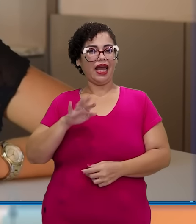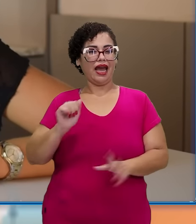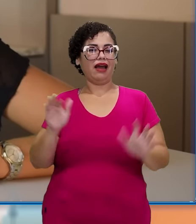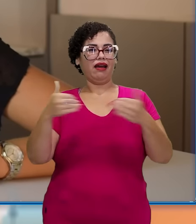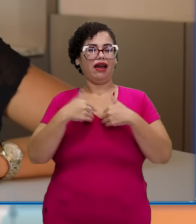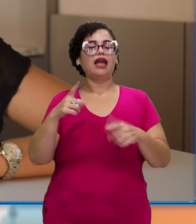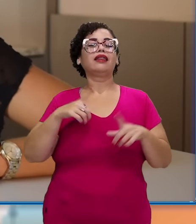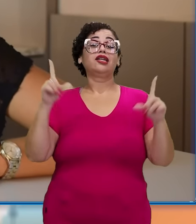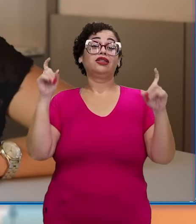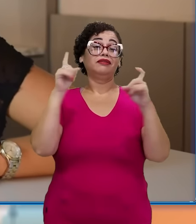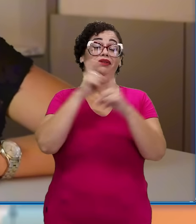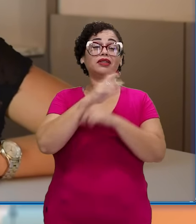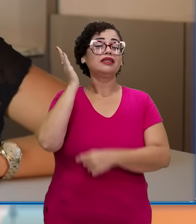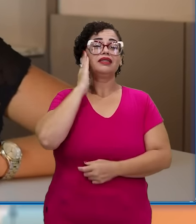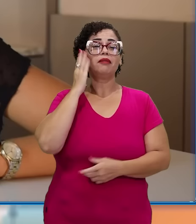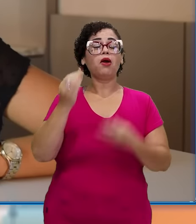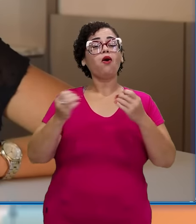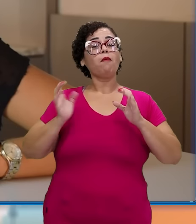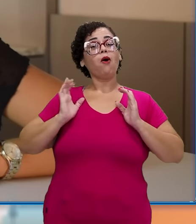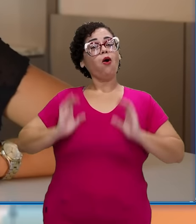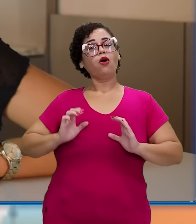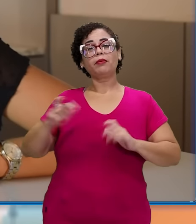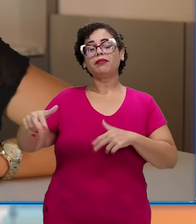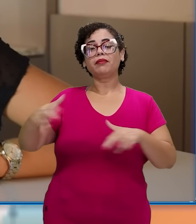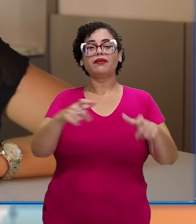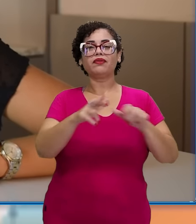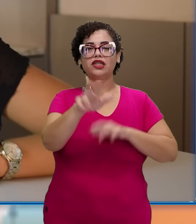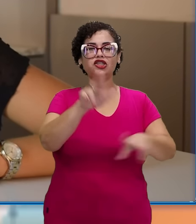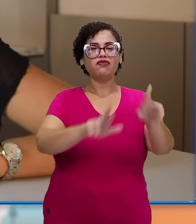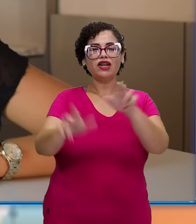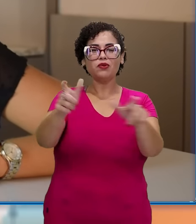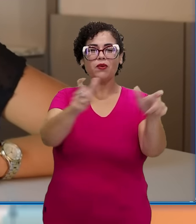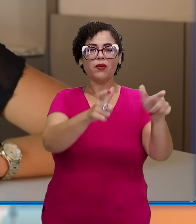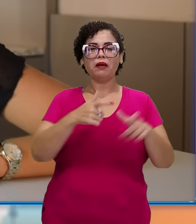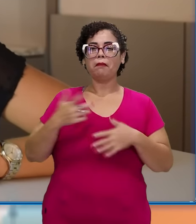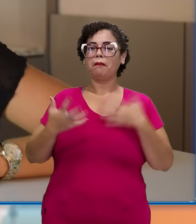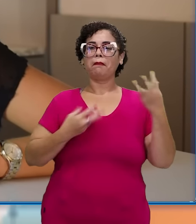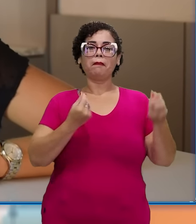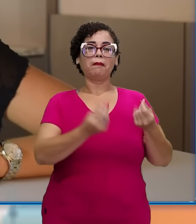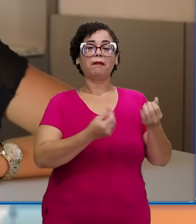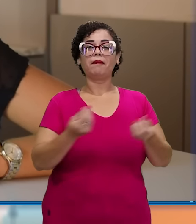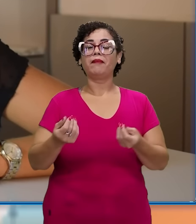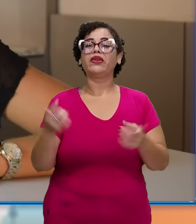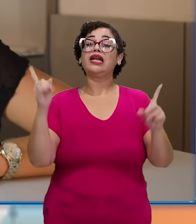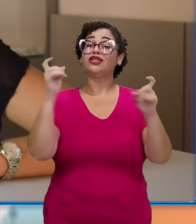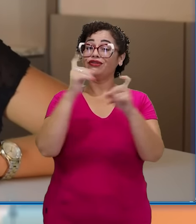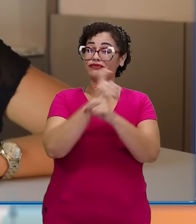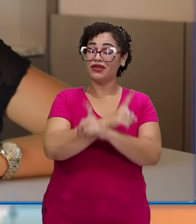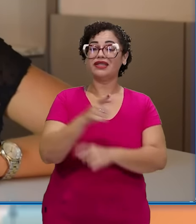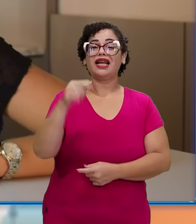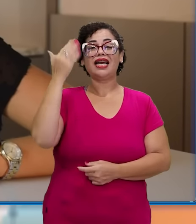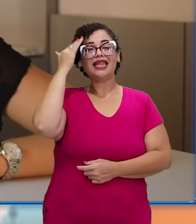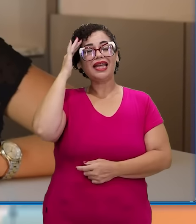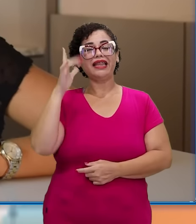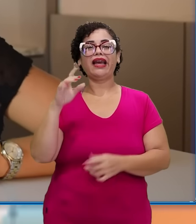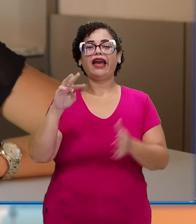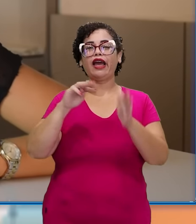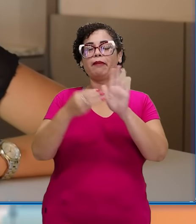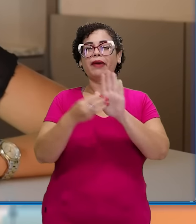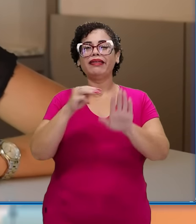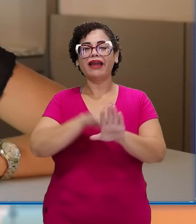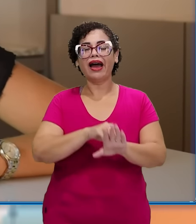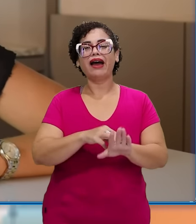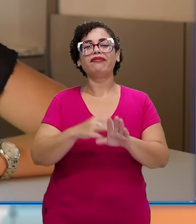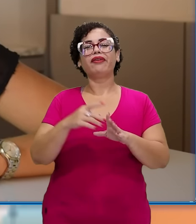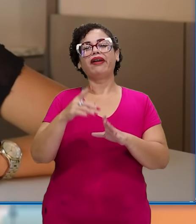com tea ela vai ter dificuldade em saber como se comportar diante dos diferentes contextos sociais vai ser difícil entender